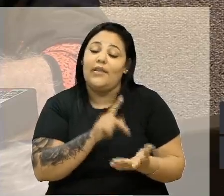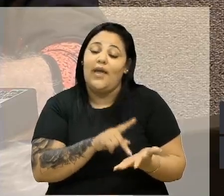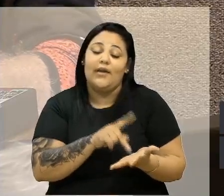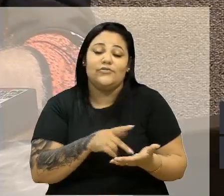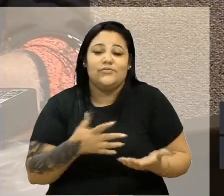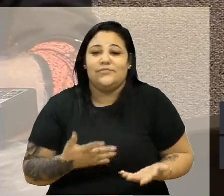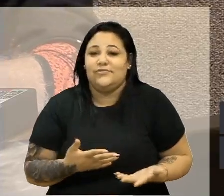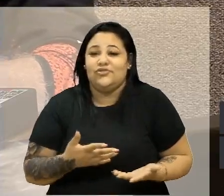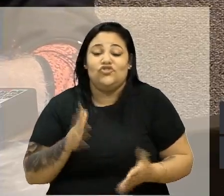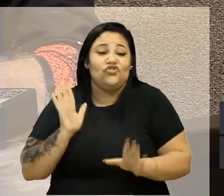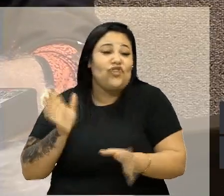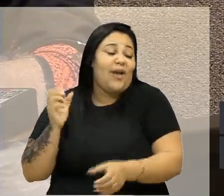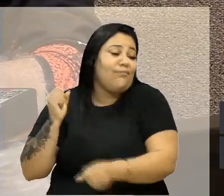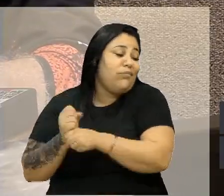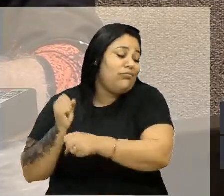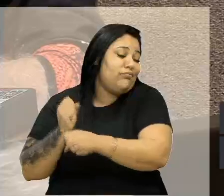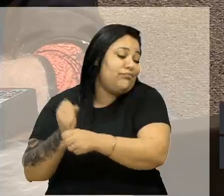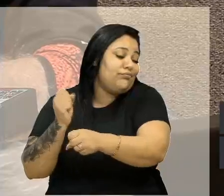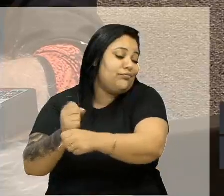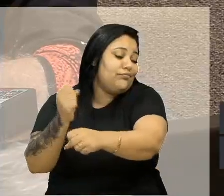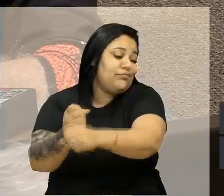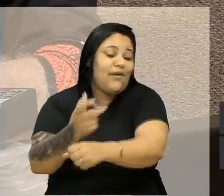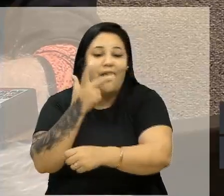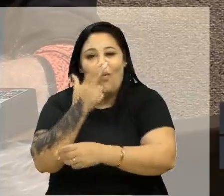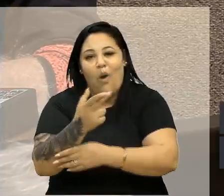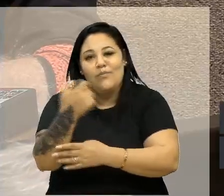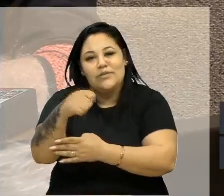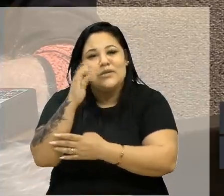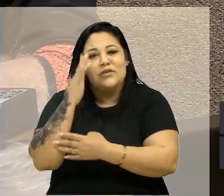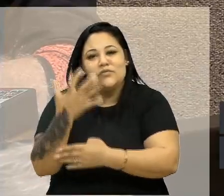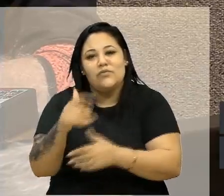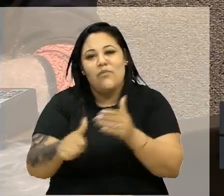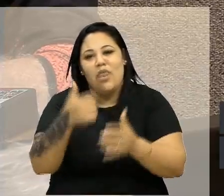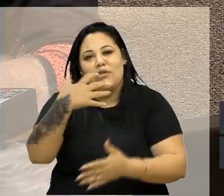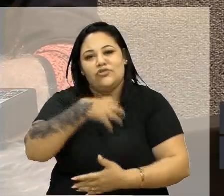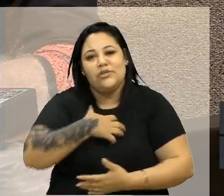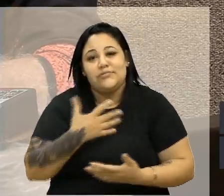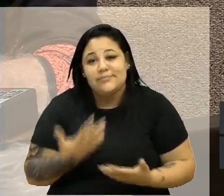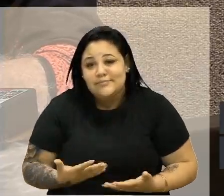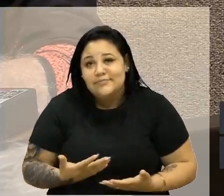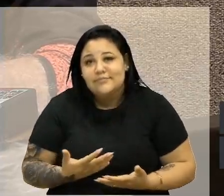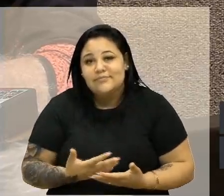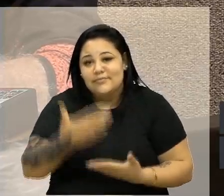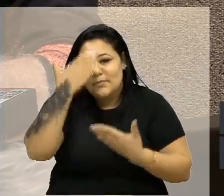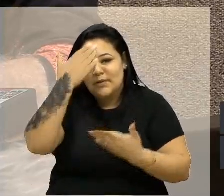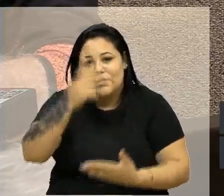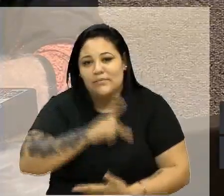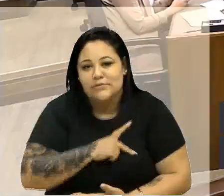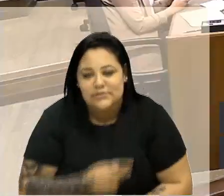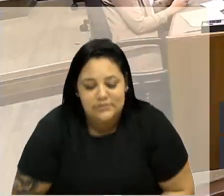de décadas, e a gente precisa resolver isso da melhor forma possível. Obrigado, senhor presidente. Obrigado.